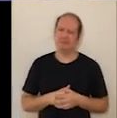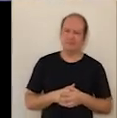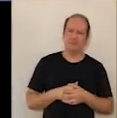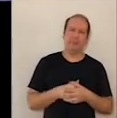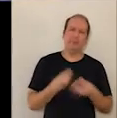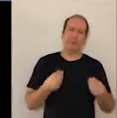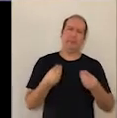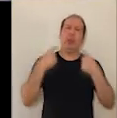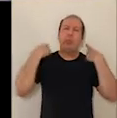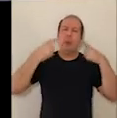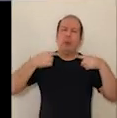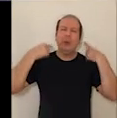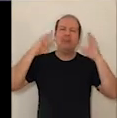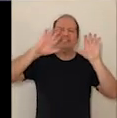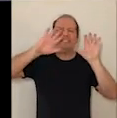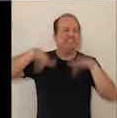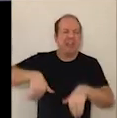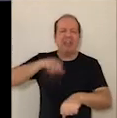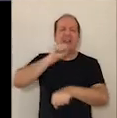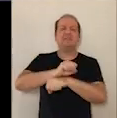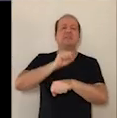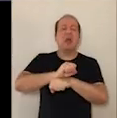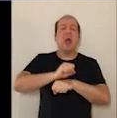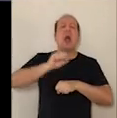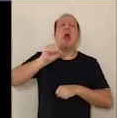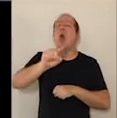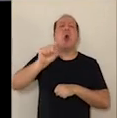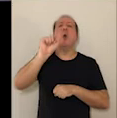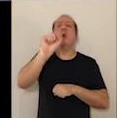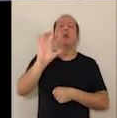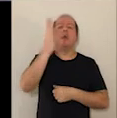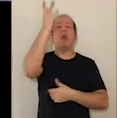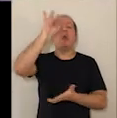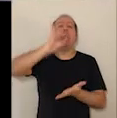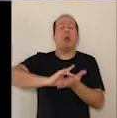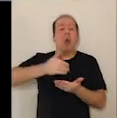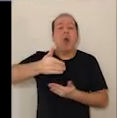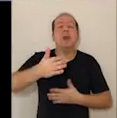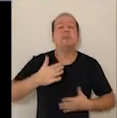Pobre doido. Deixa-os quietinhos. Um sobre o outro e a humanidade virá